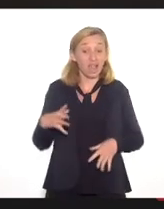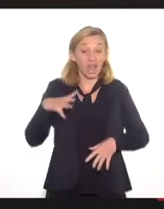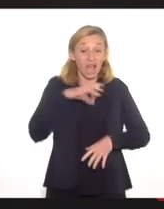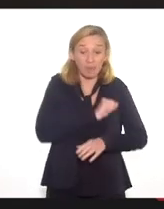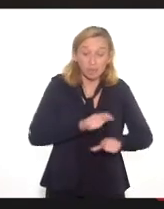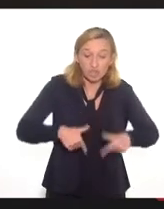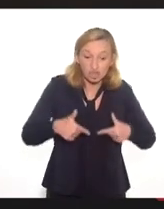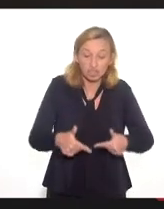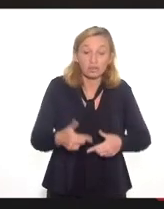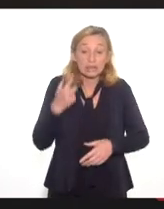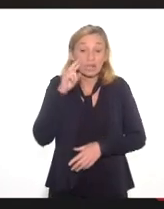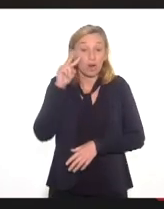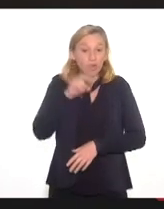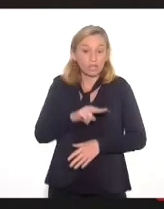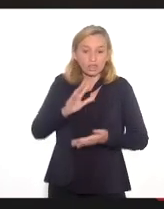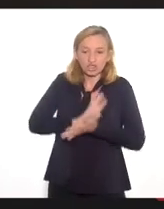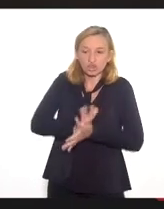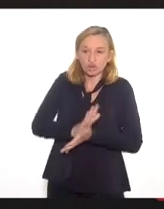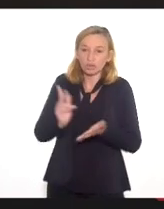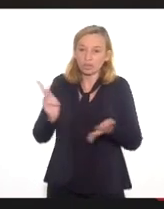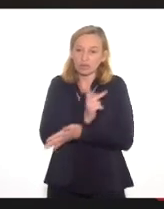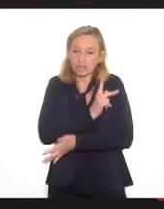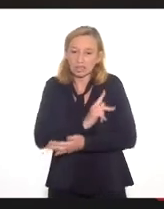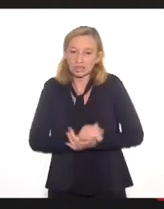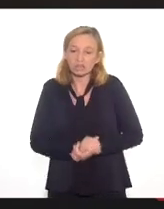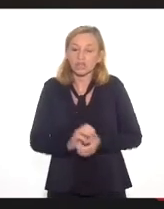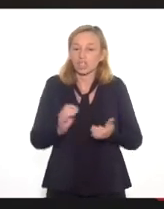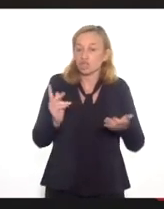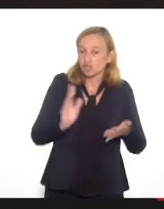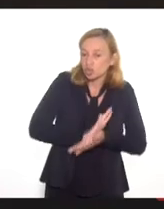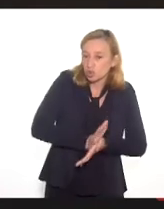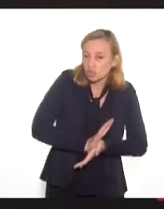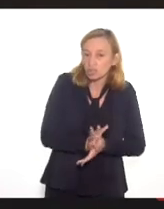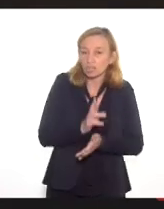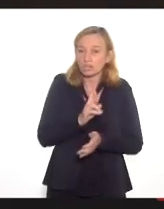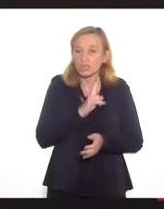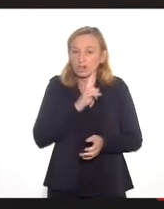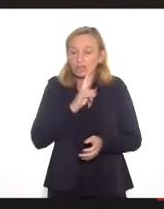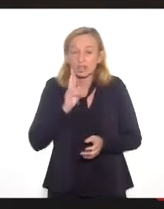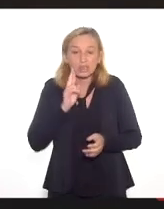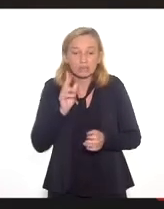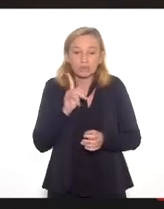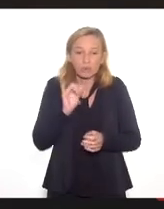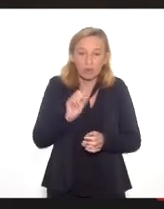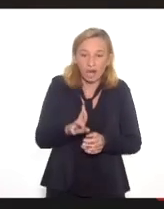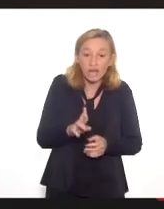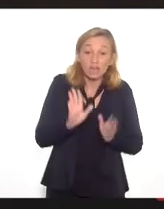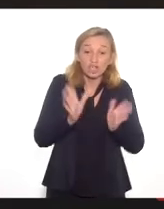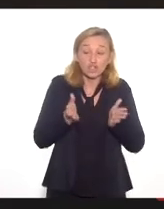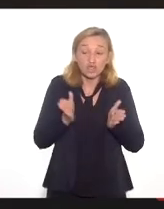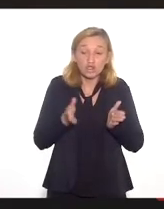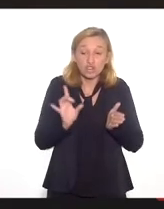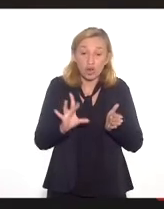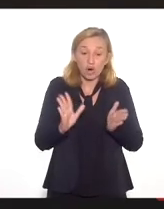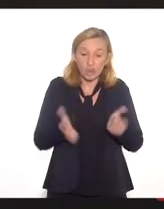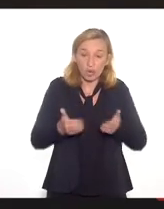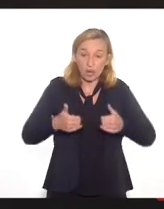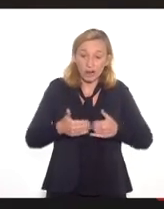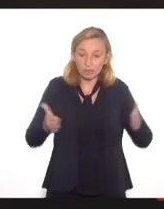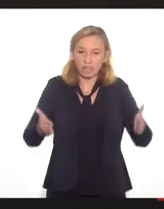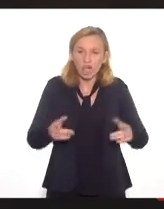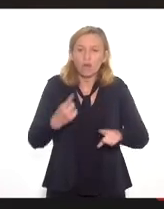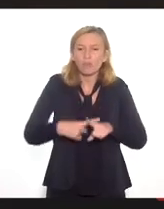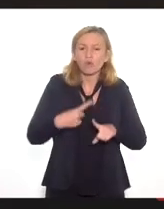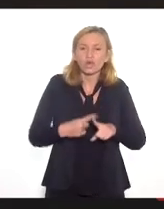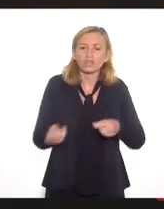e aí você olha as destruições que aconteceram destruição de todos os restaurantes populares que só agora estão sendo recolocados por que não